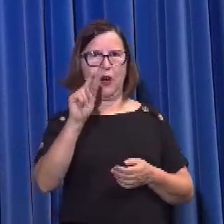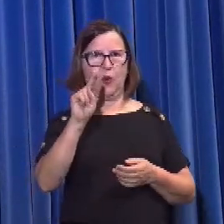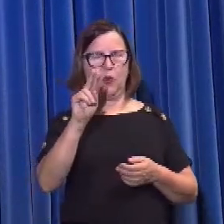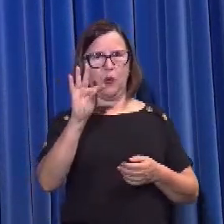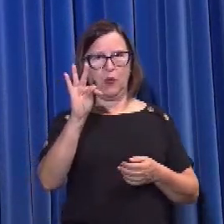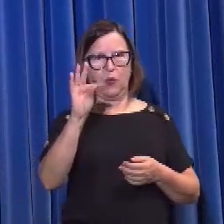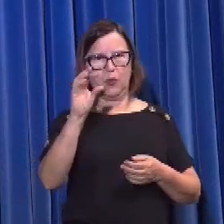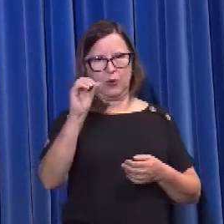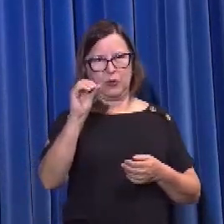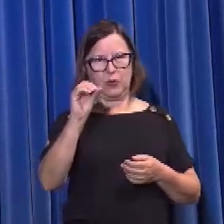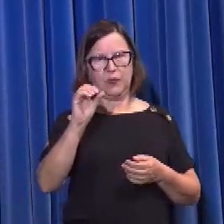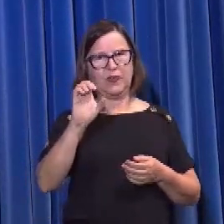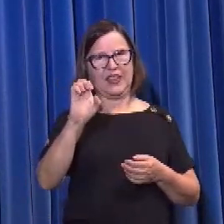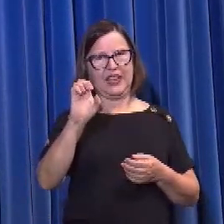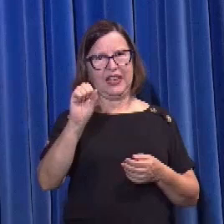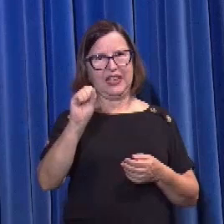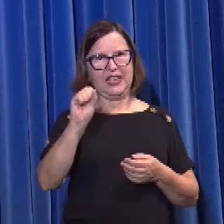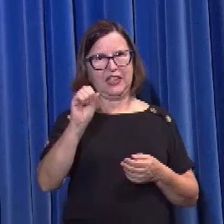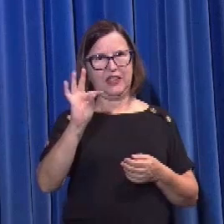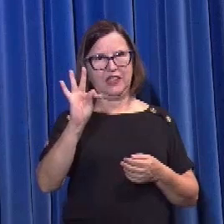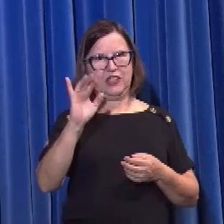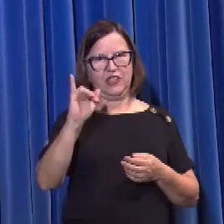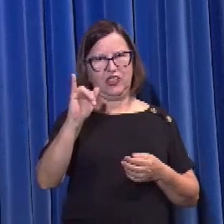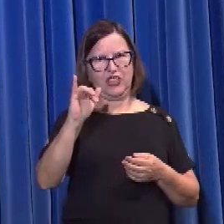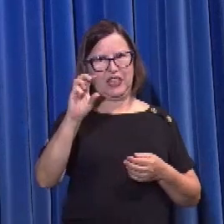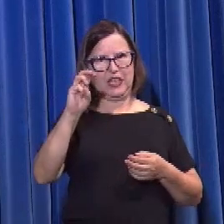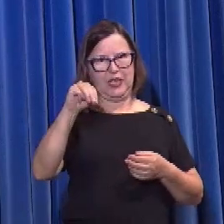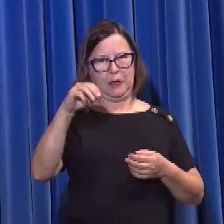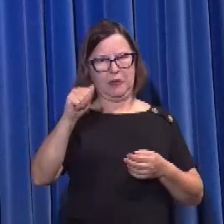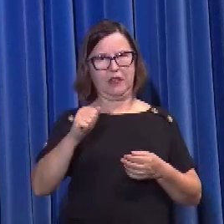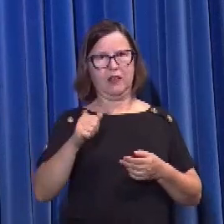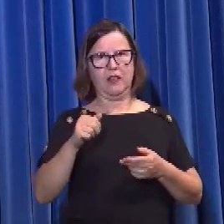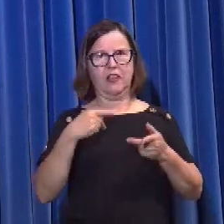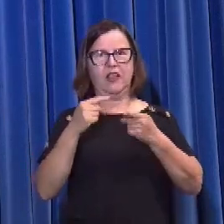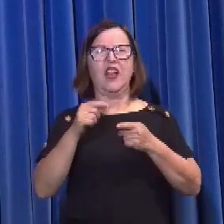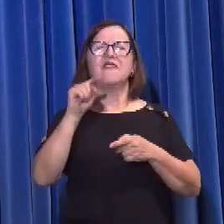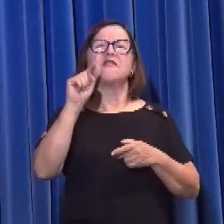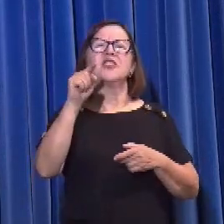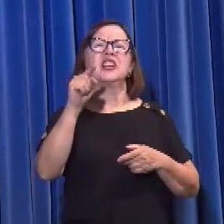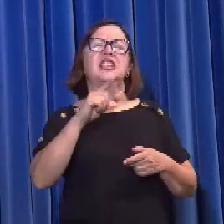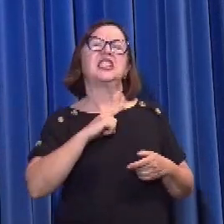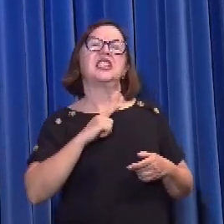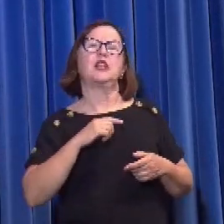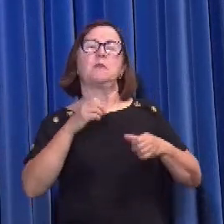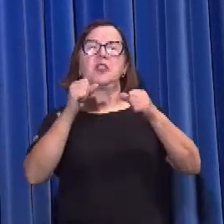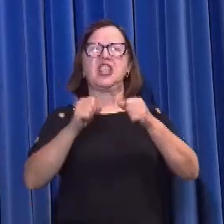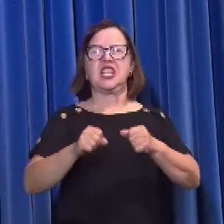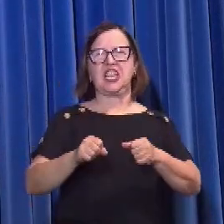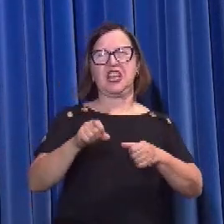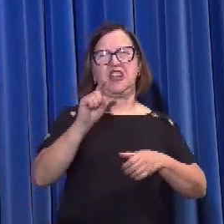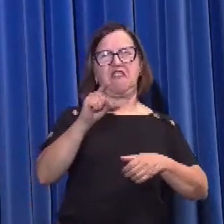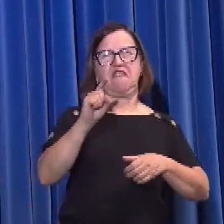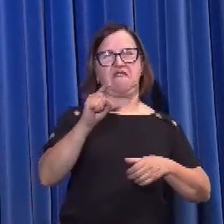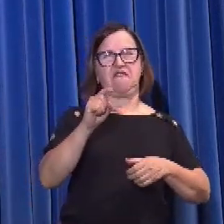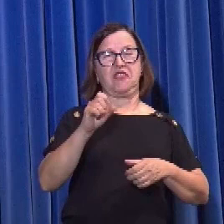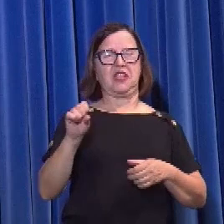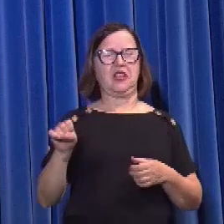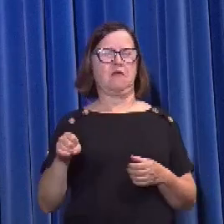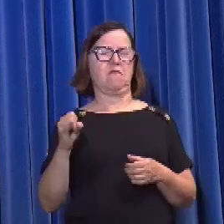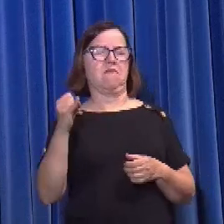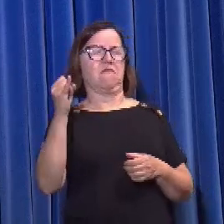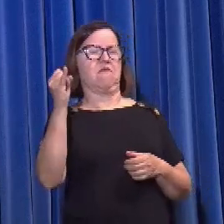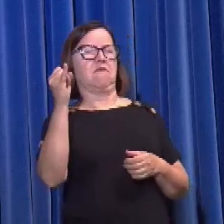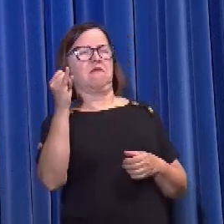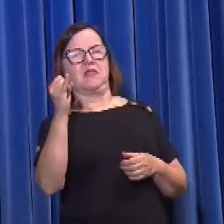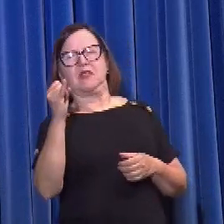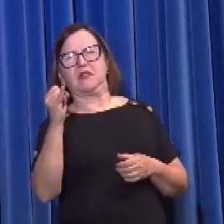há poder. Você é o cara. Aí a pessoa até se levanta. Ela